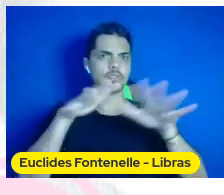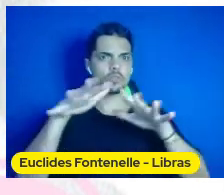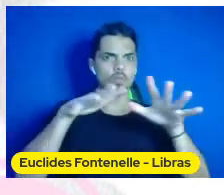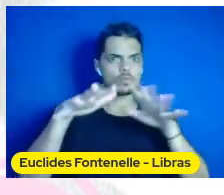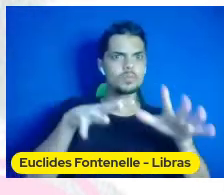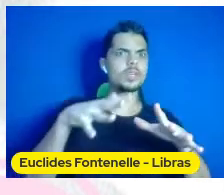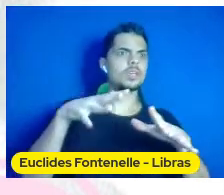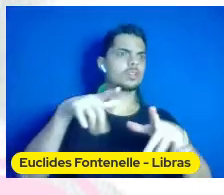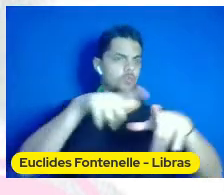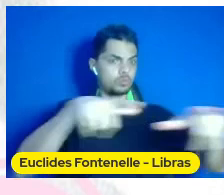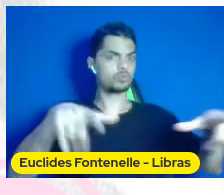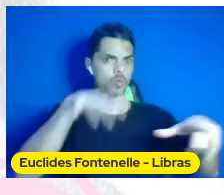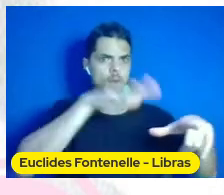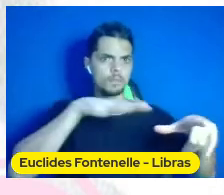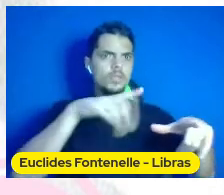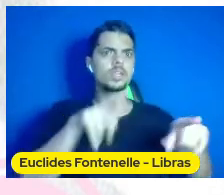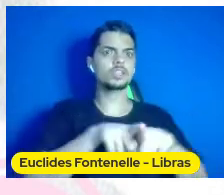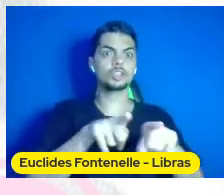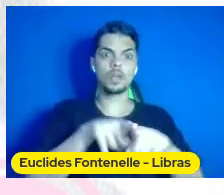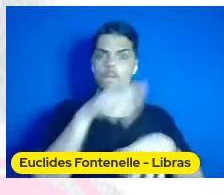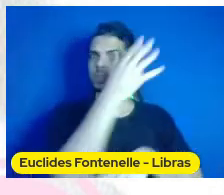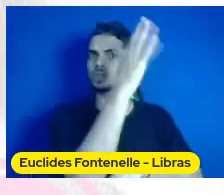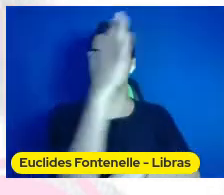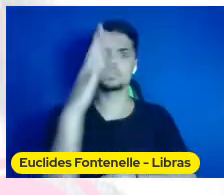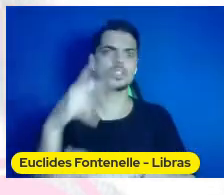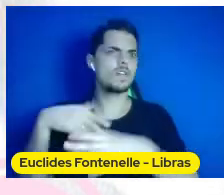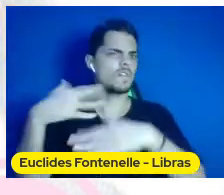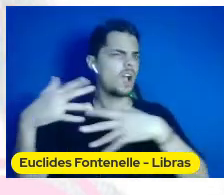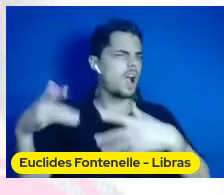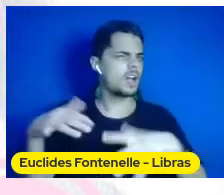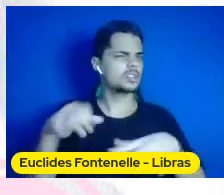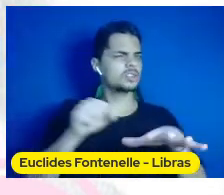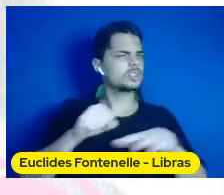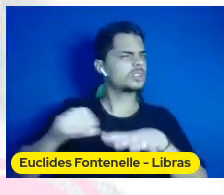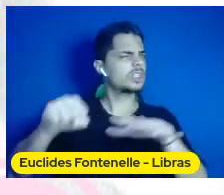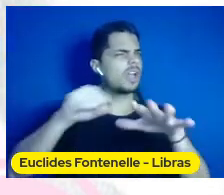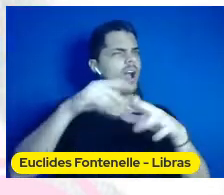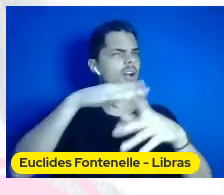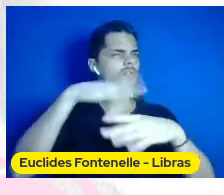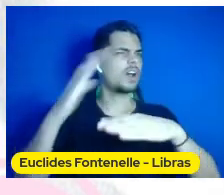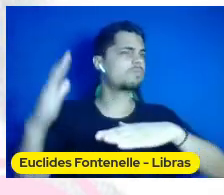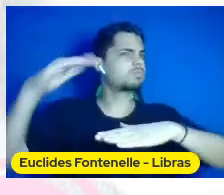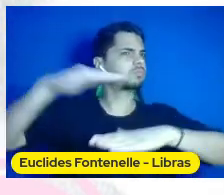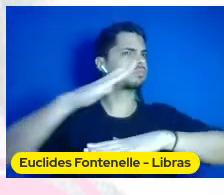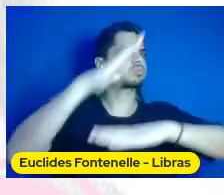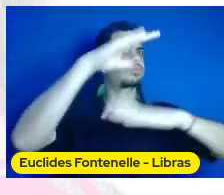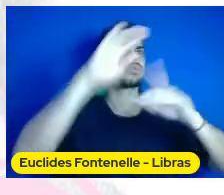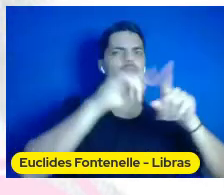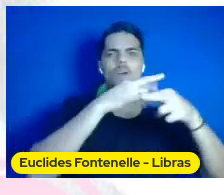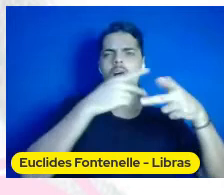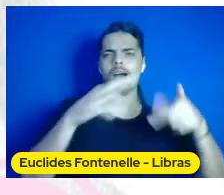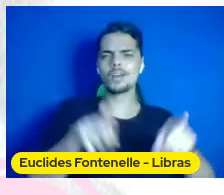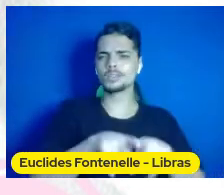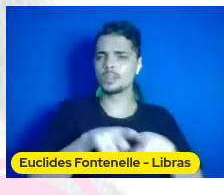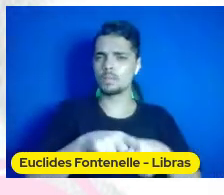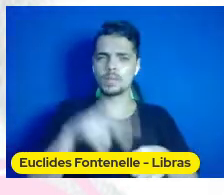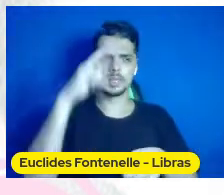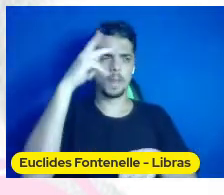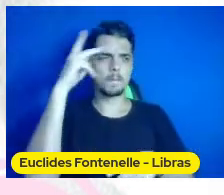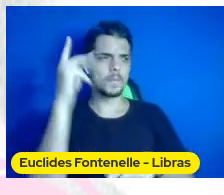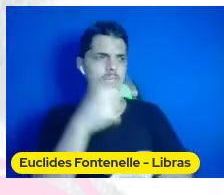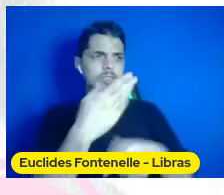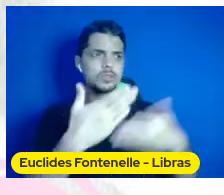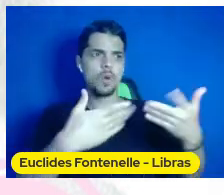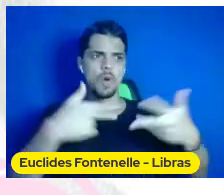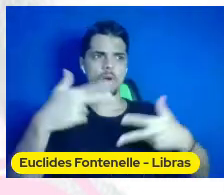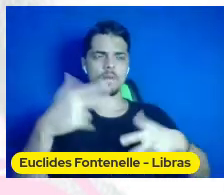cenário, então a gente pode falar de bioma, a gente pode falar da caatinga, a gente pode falar da personagem histórica, então a gente traz